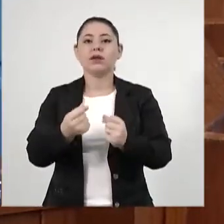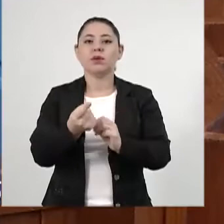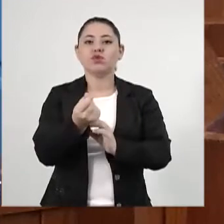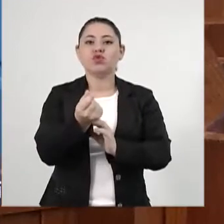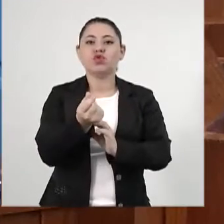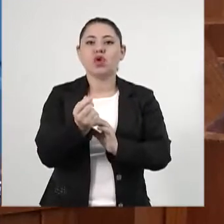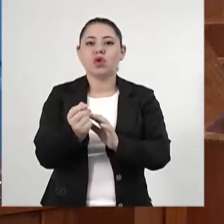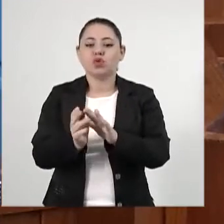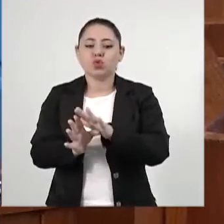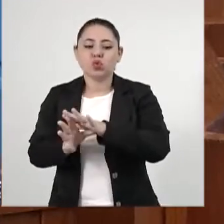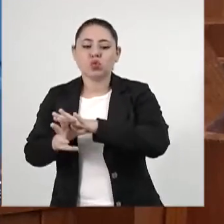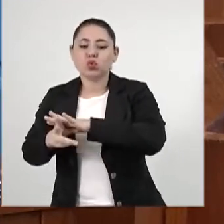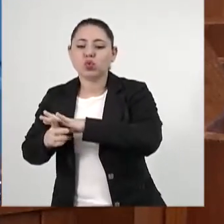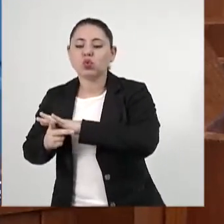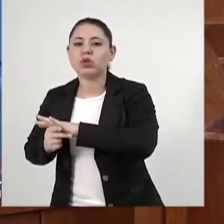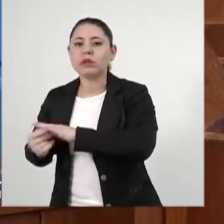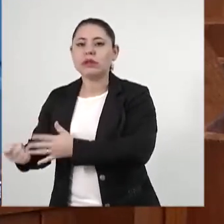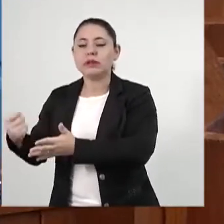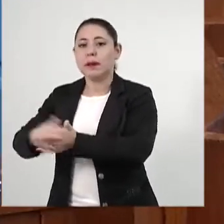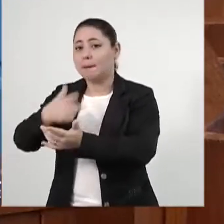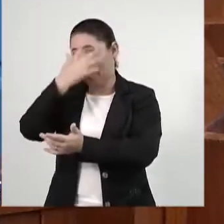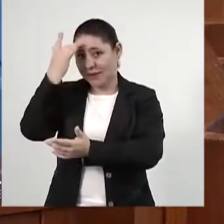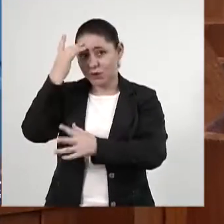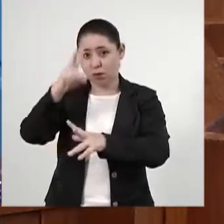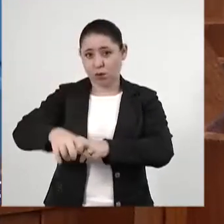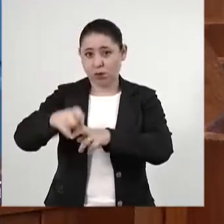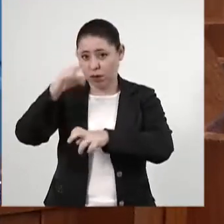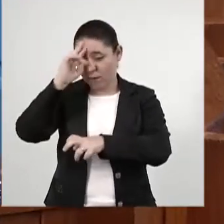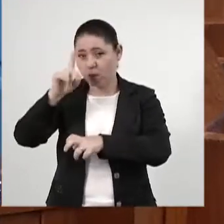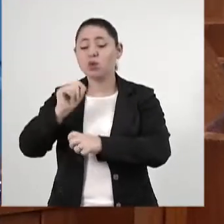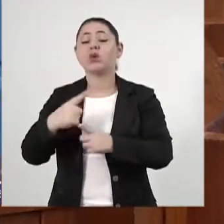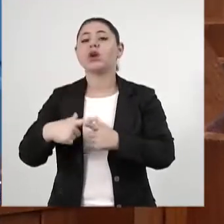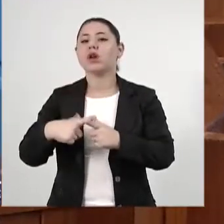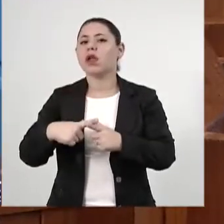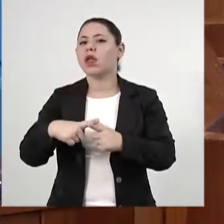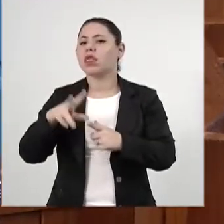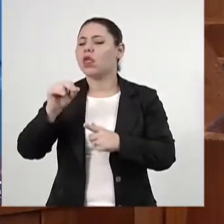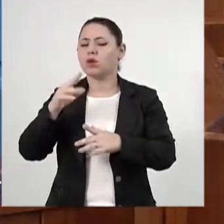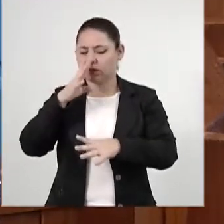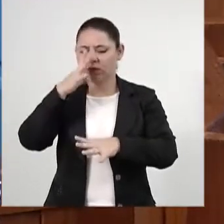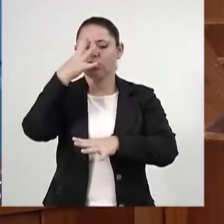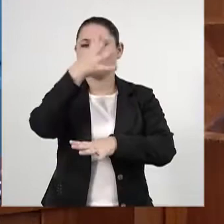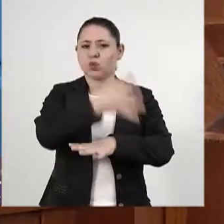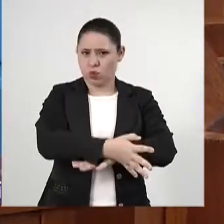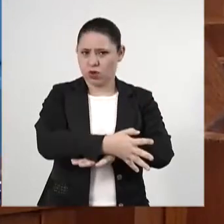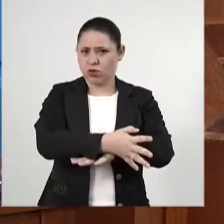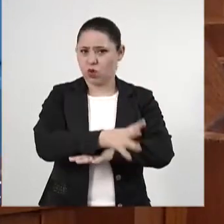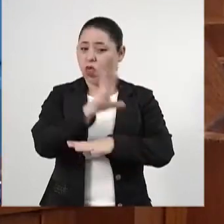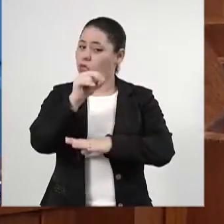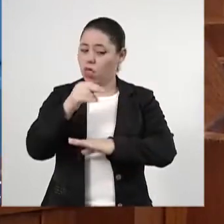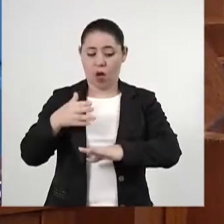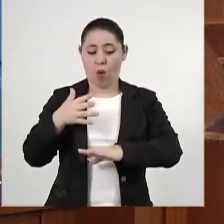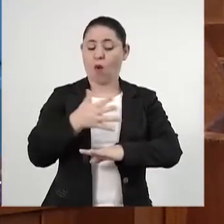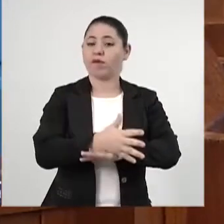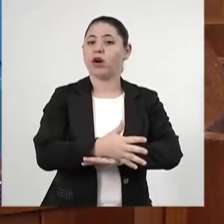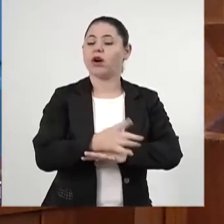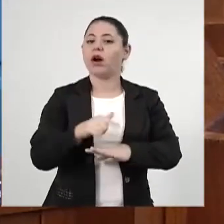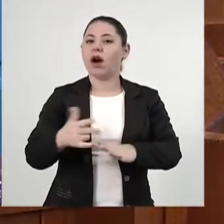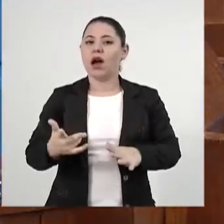dos produtores, não deixar os índios invadir. Então, isso, deputado Cavalmi,